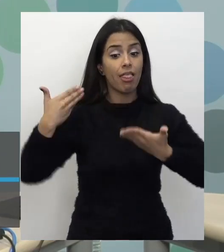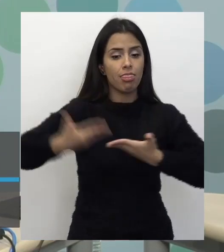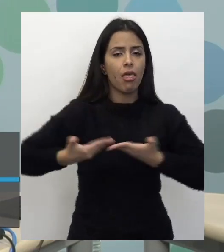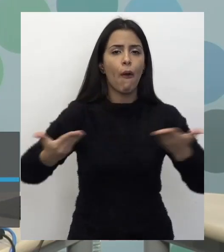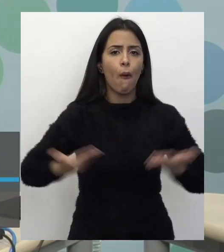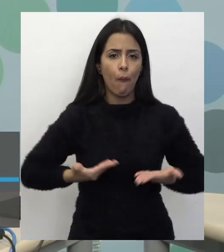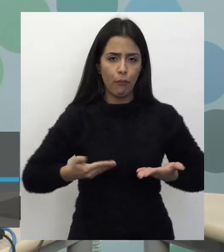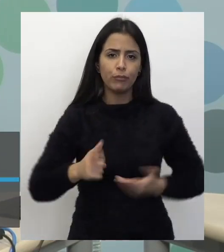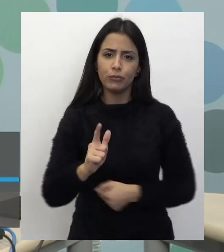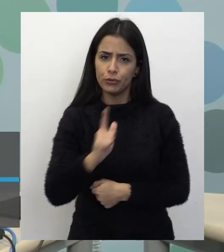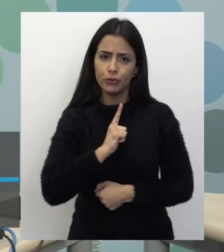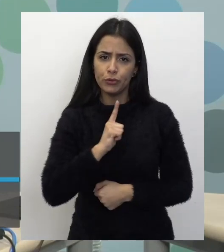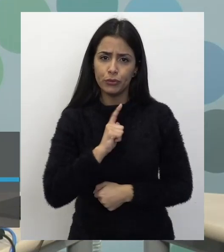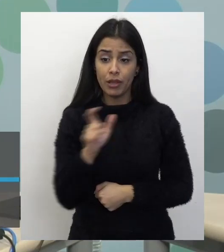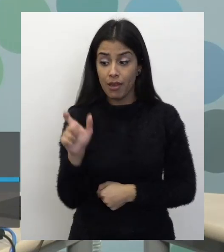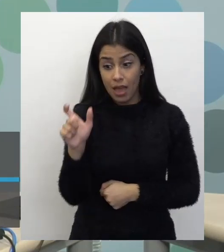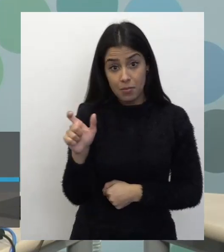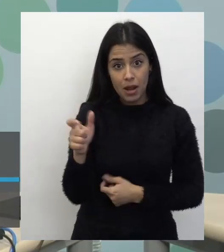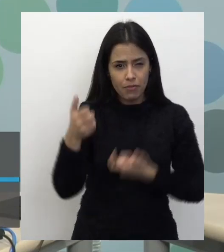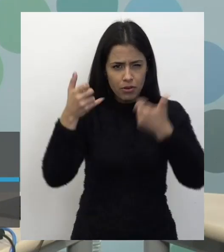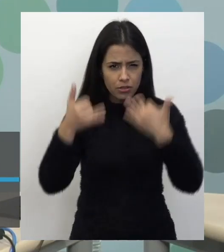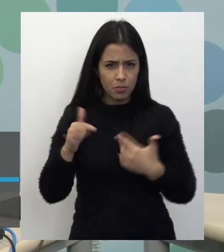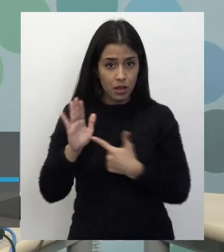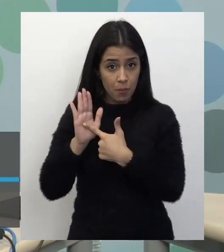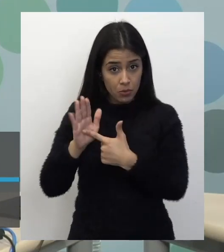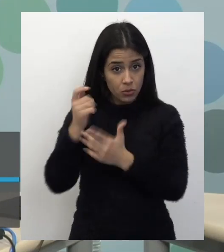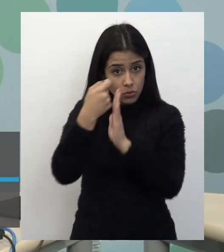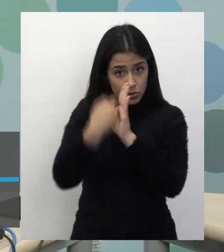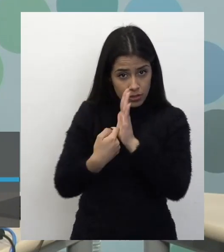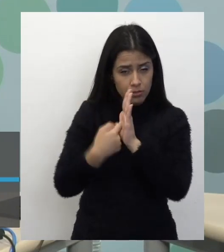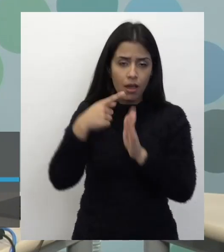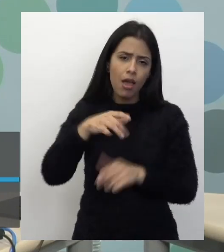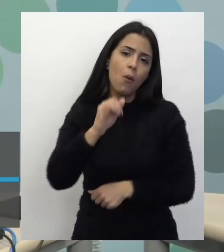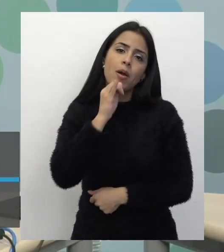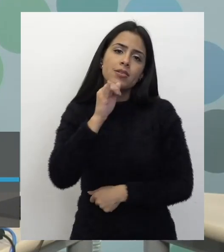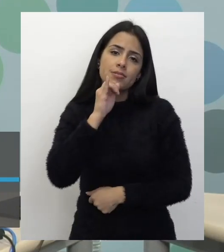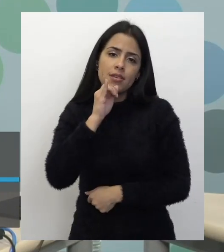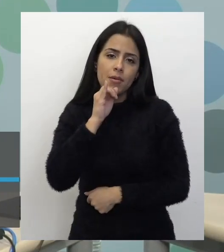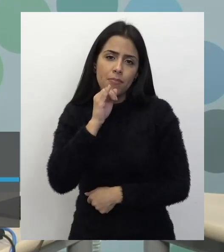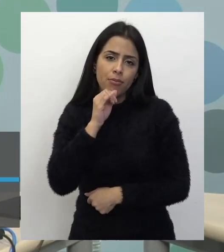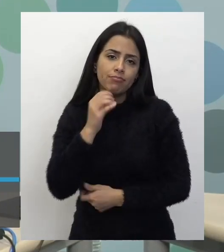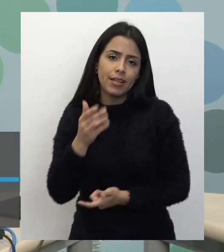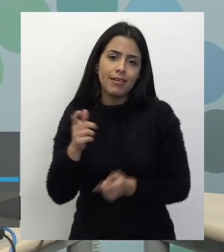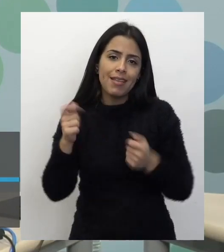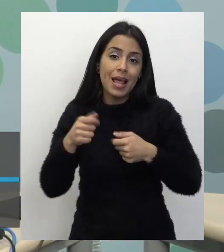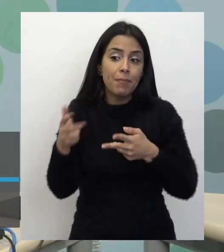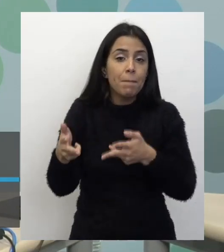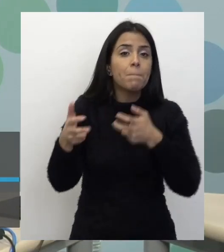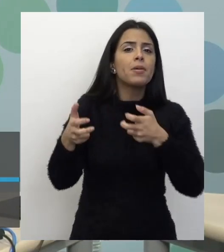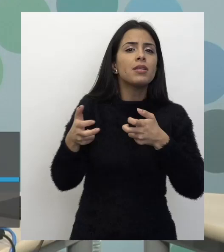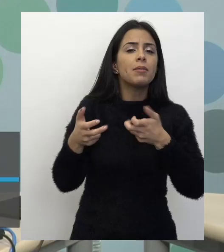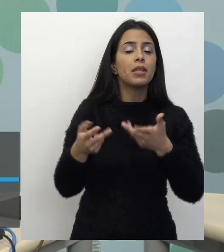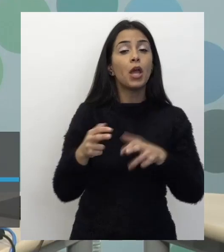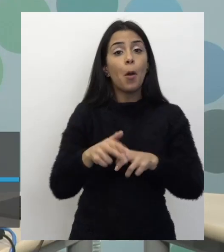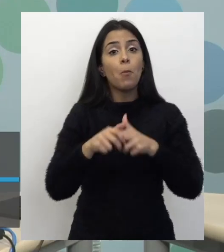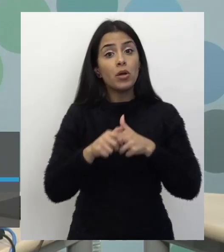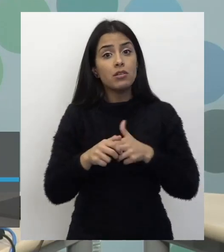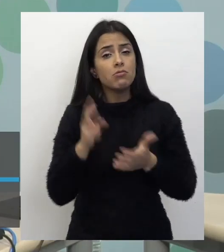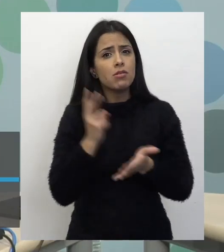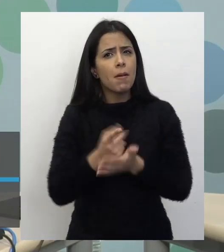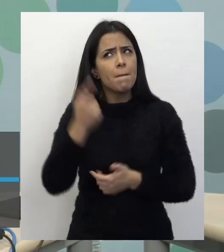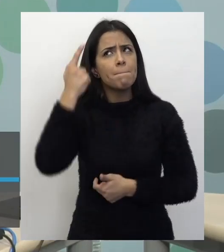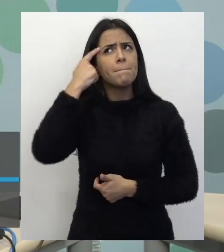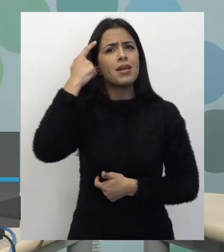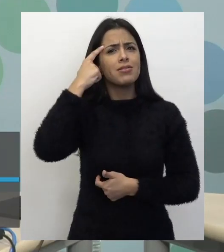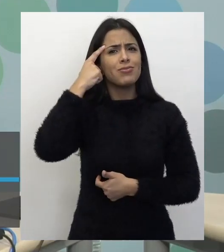atuais, e essas palavras citadas aí no nosso texto são um exemplo básico disso. Então, é por isso que a gente tem sempre essa ideia de que a Grécia é o